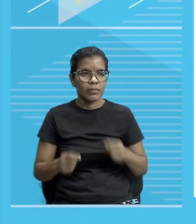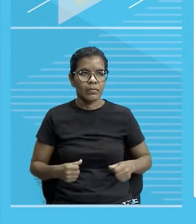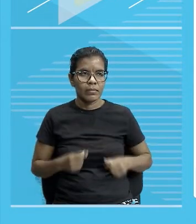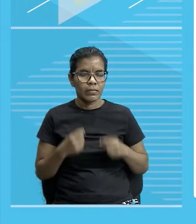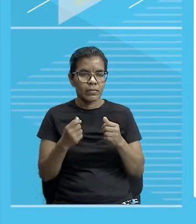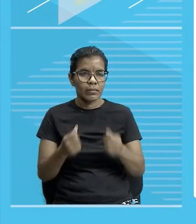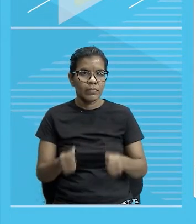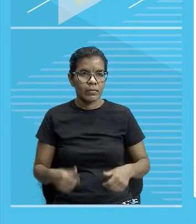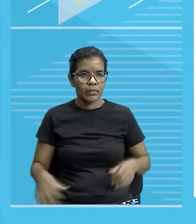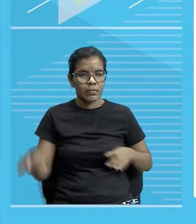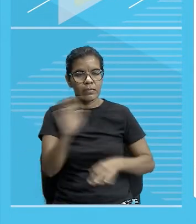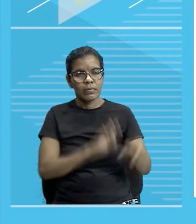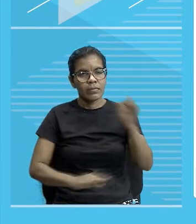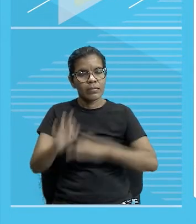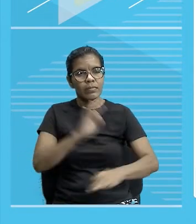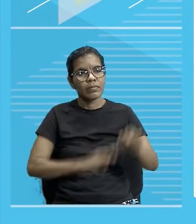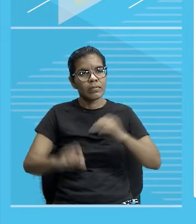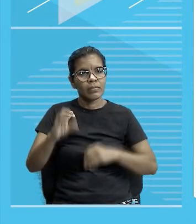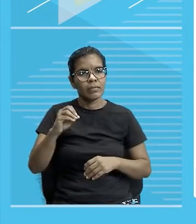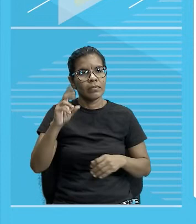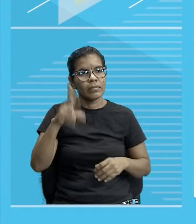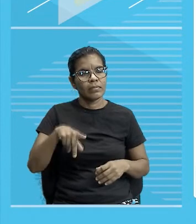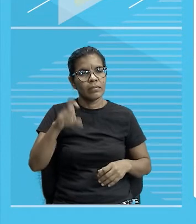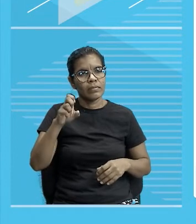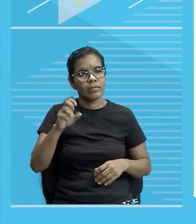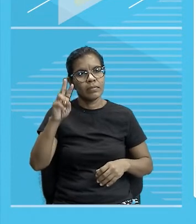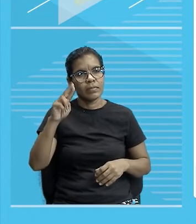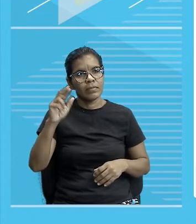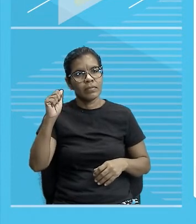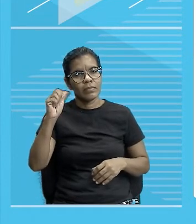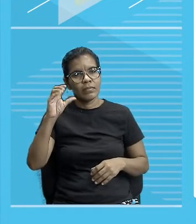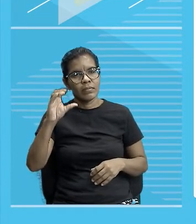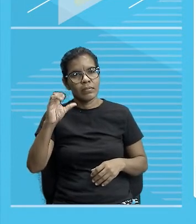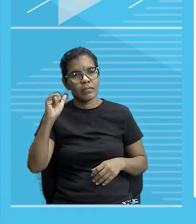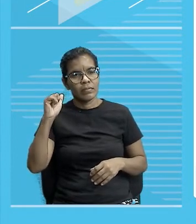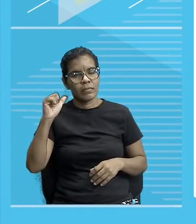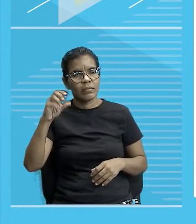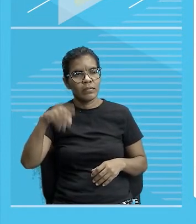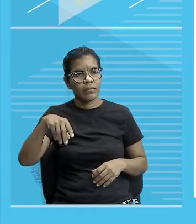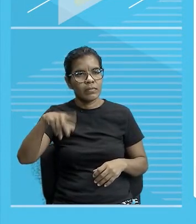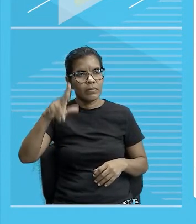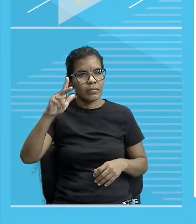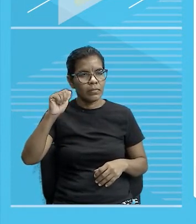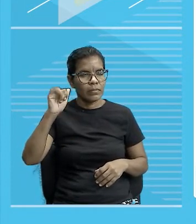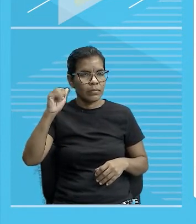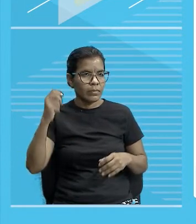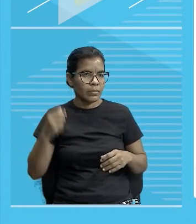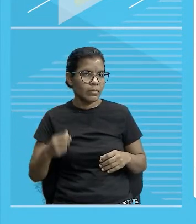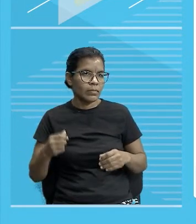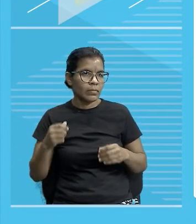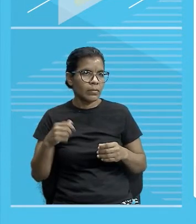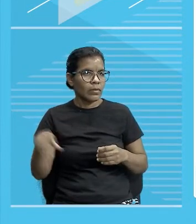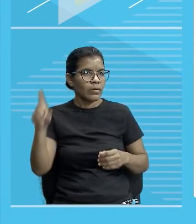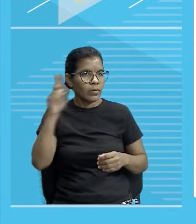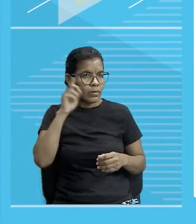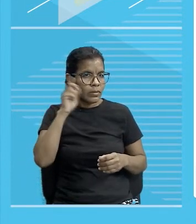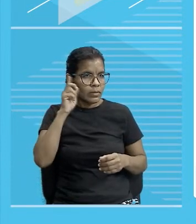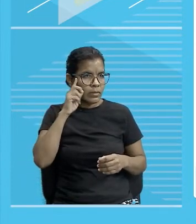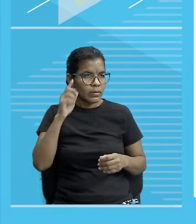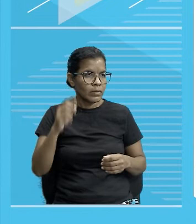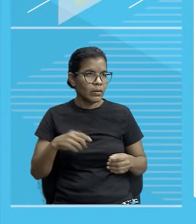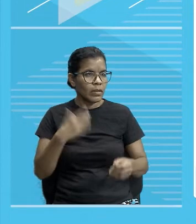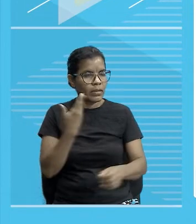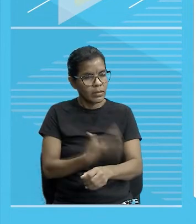os planos operacionais cuida da rotina é rotina a gente atividade eu até deixei para vocês